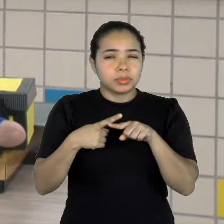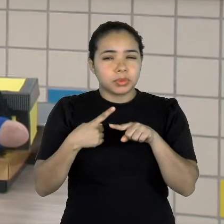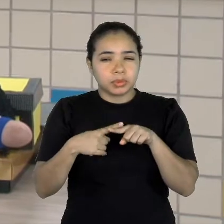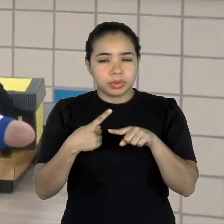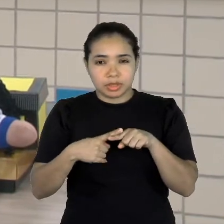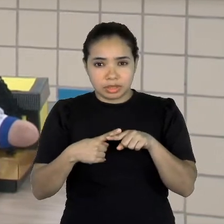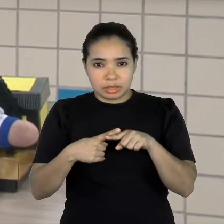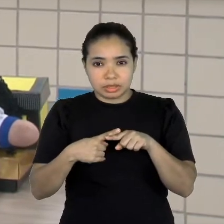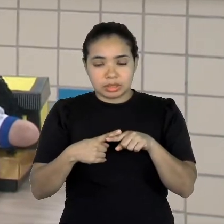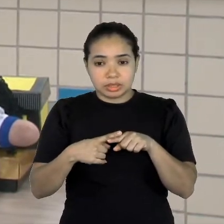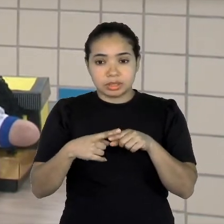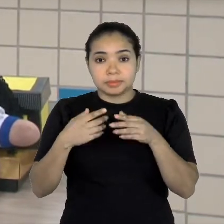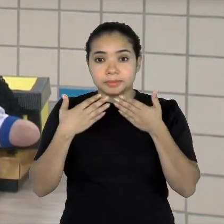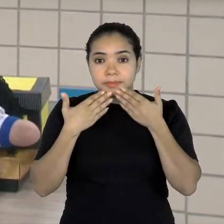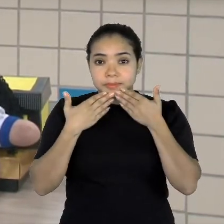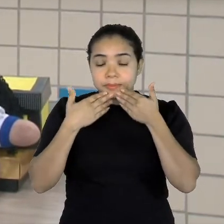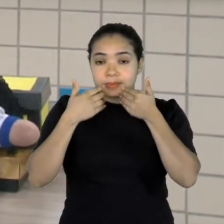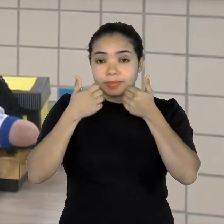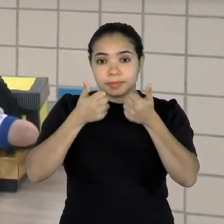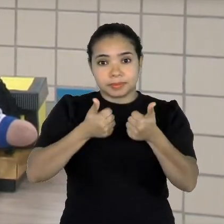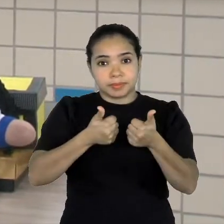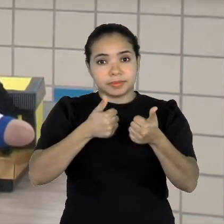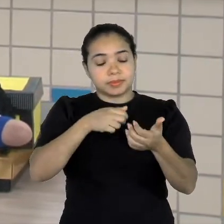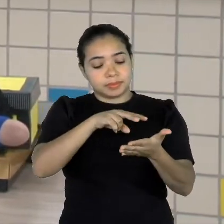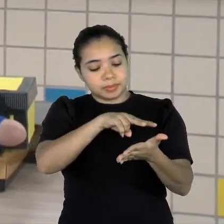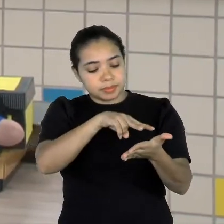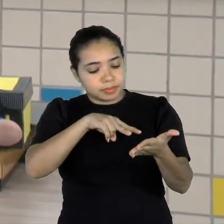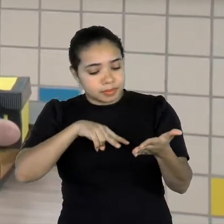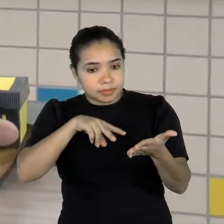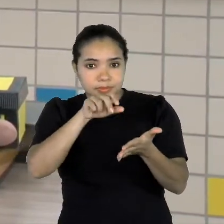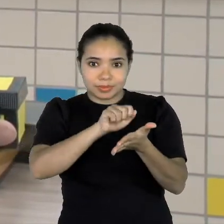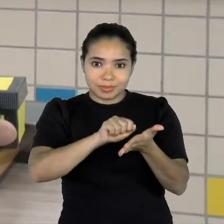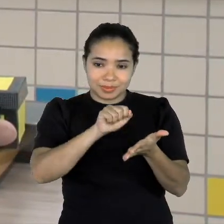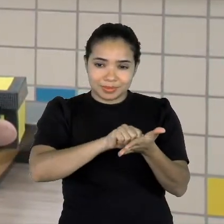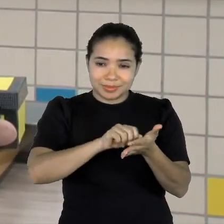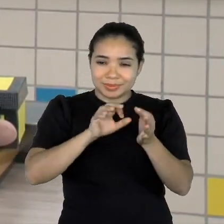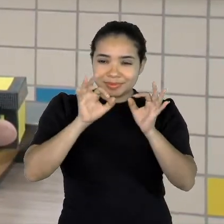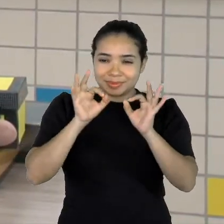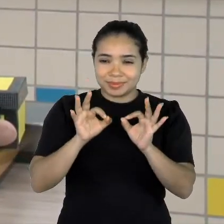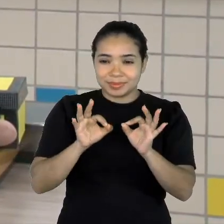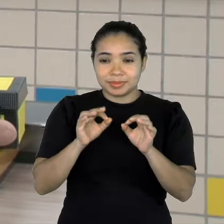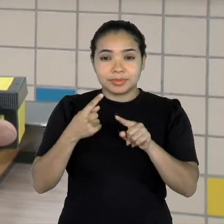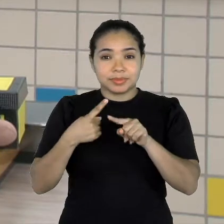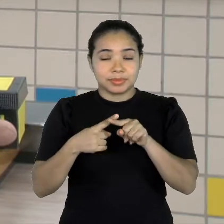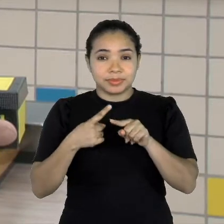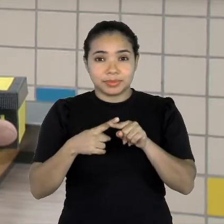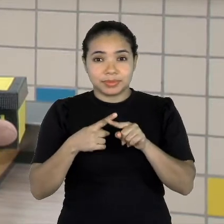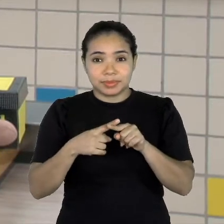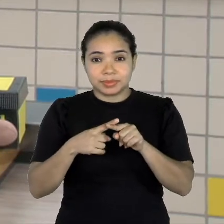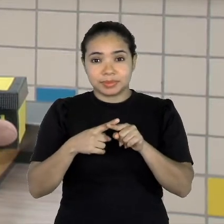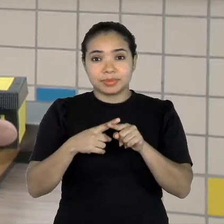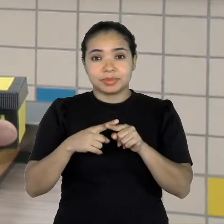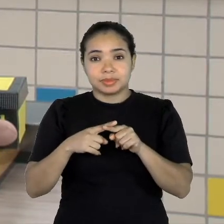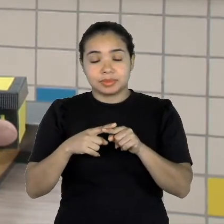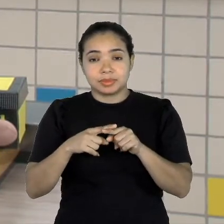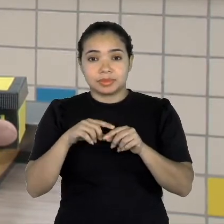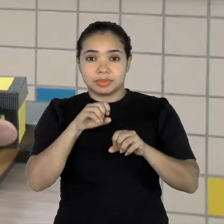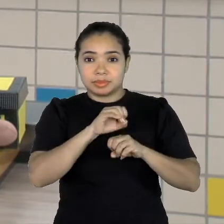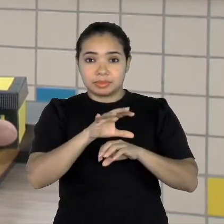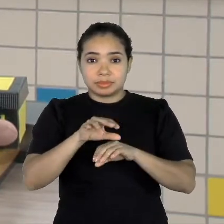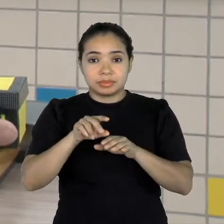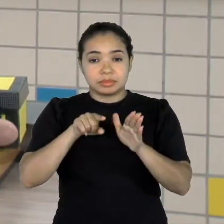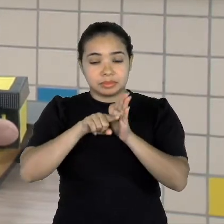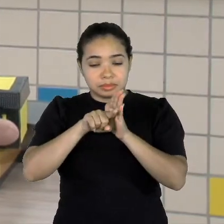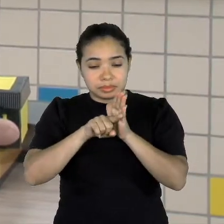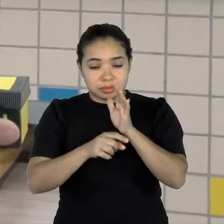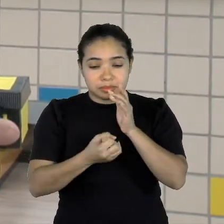Para a gente melhorar a nossa leitura, a nossa escrita, já que estamos trabalhando com pesquisa e produção de texto. Para